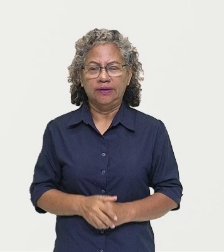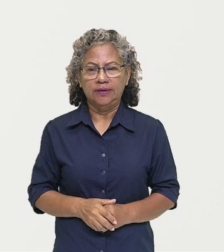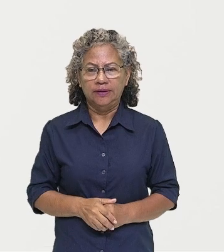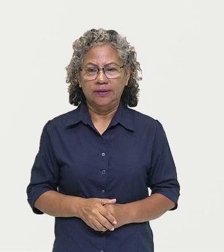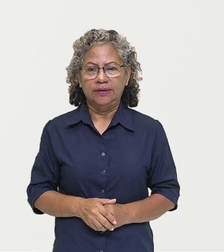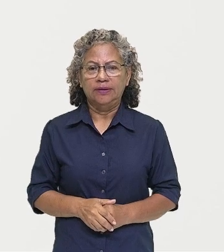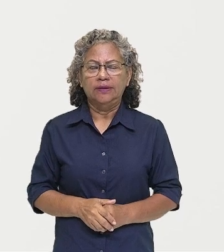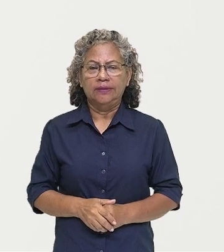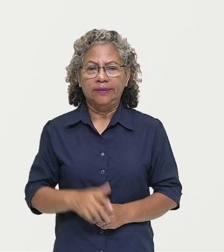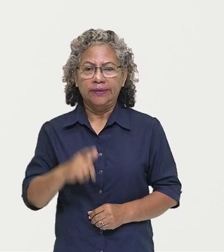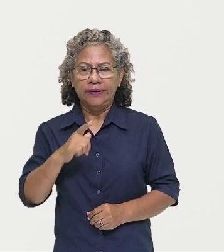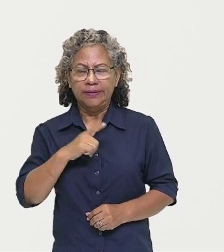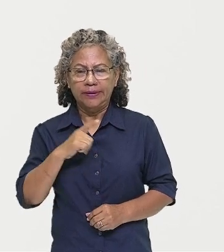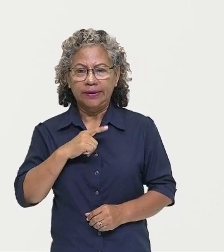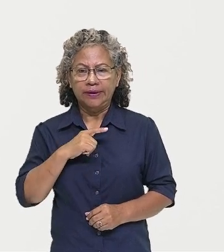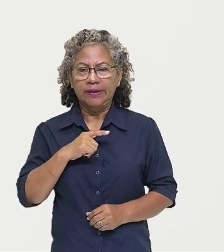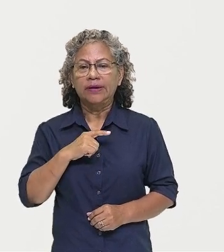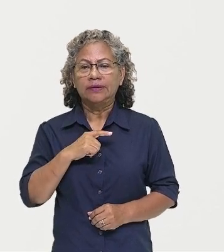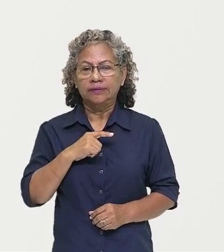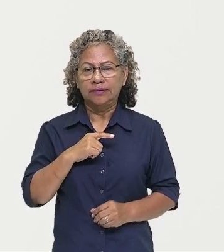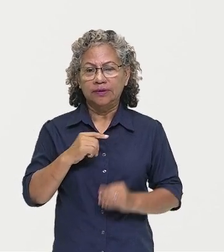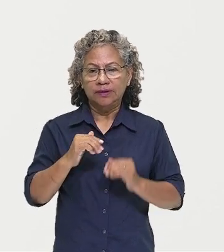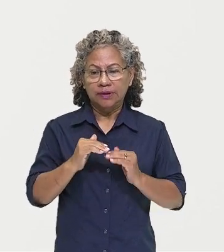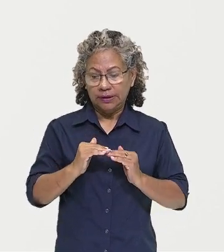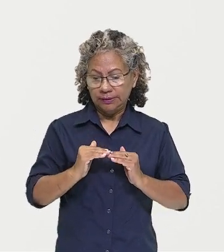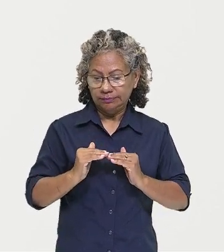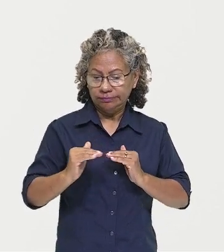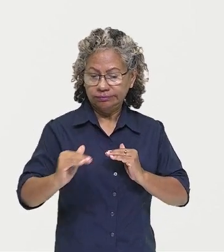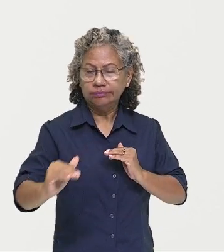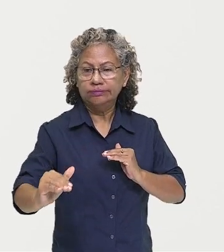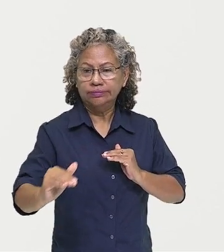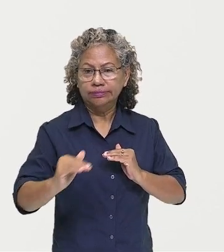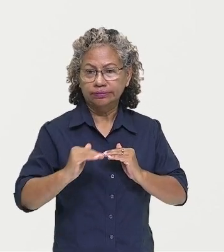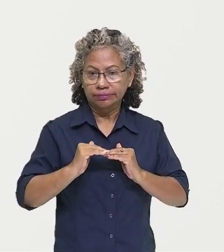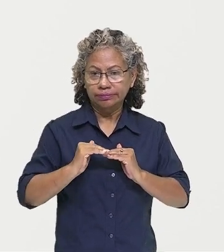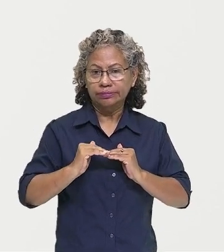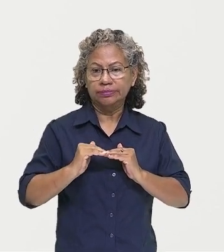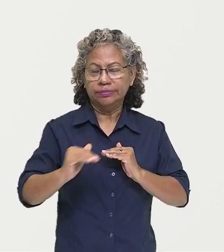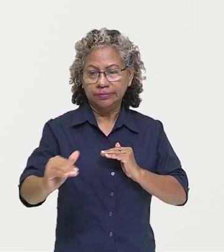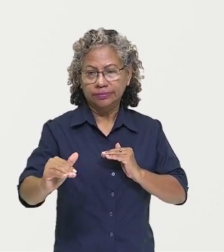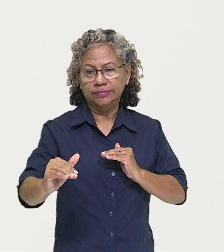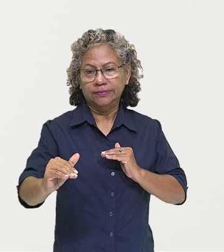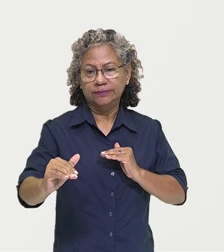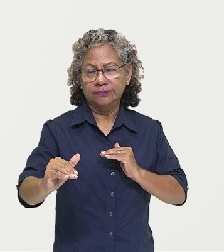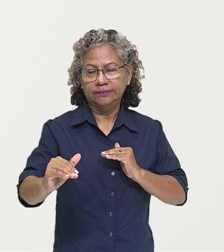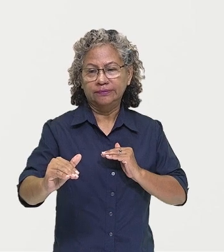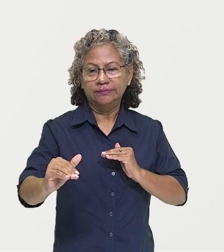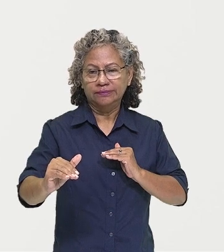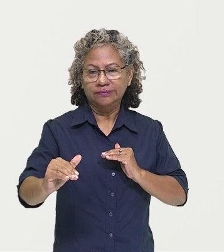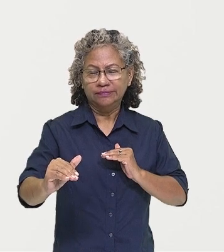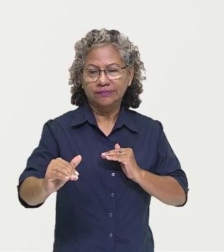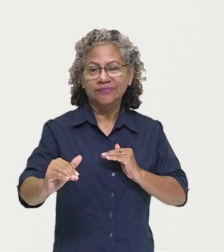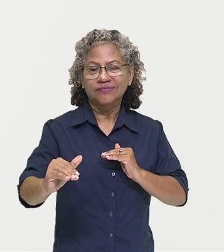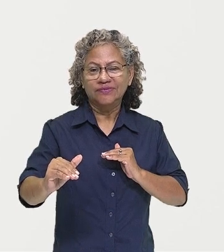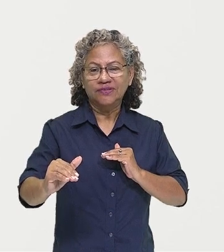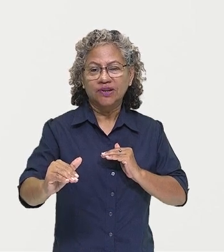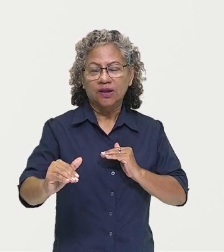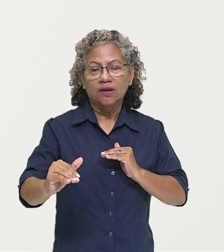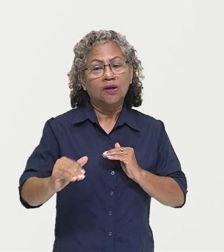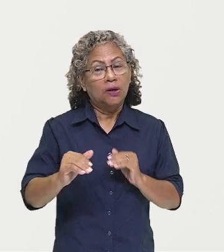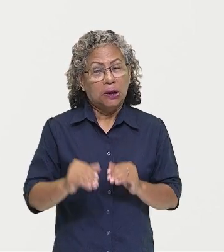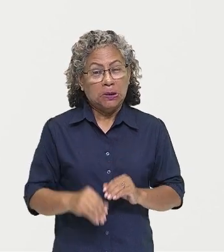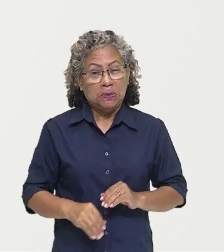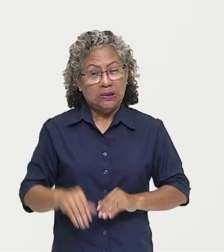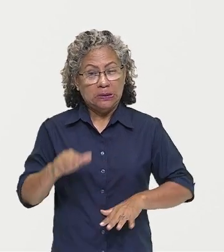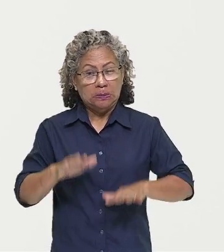lançado sobre um plano horizontal liso. Vamos determinar o módulo da intensidade da